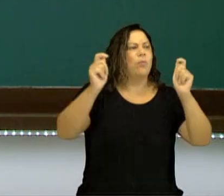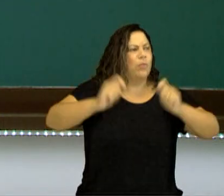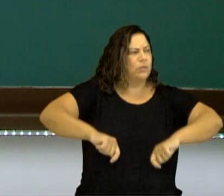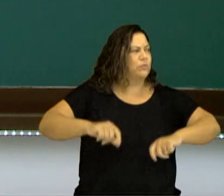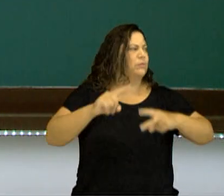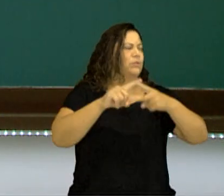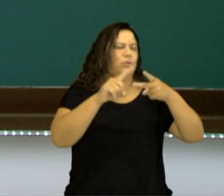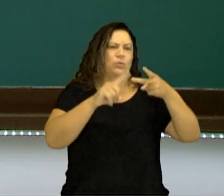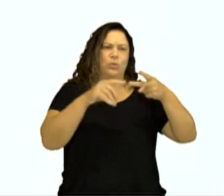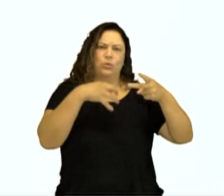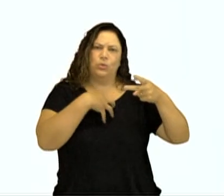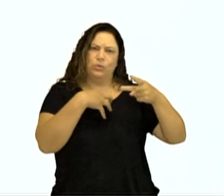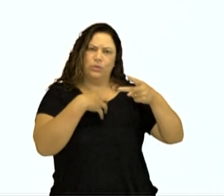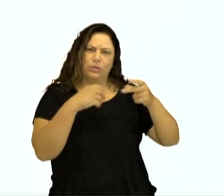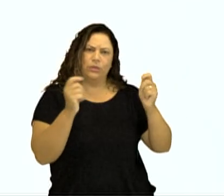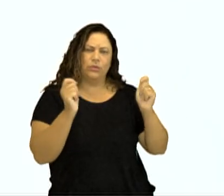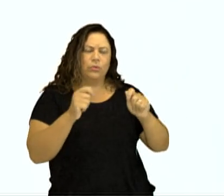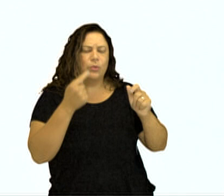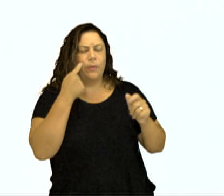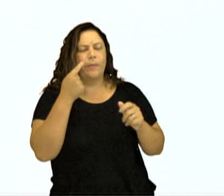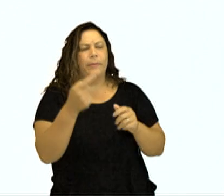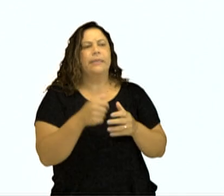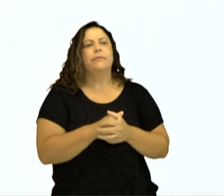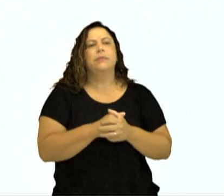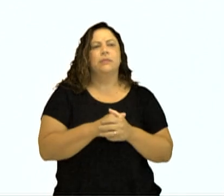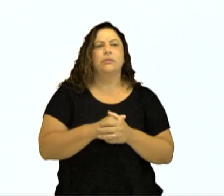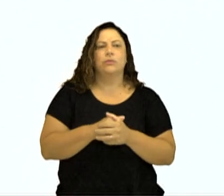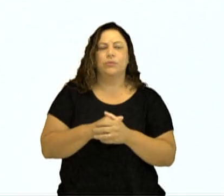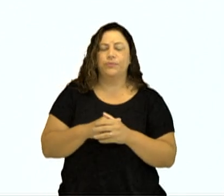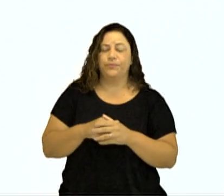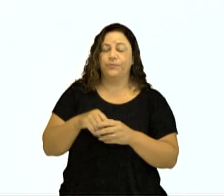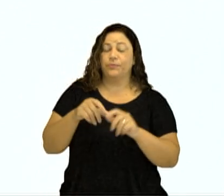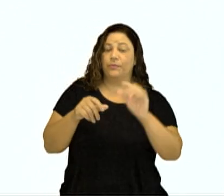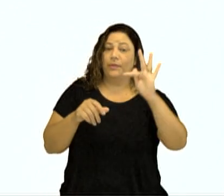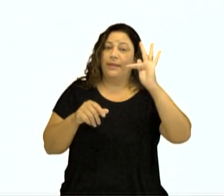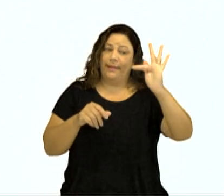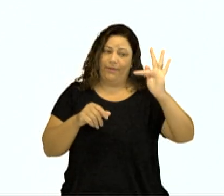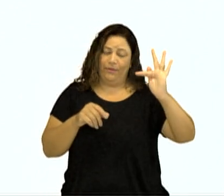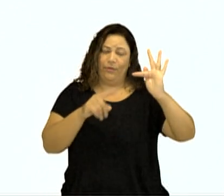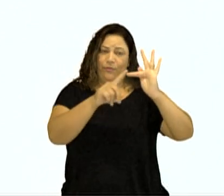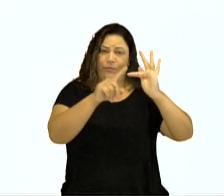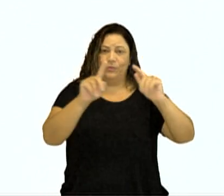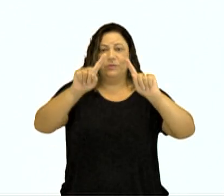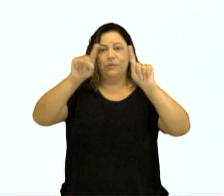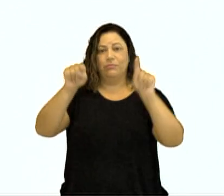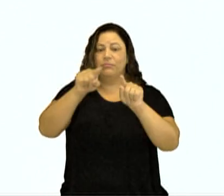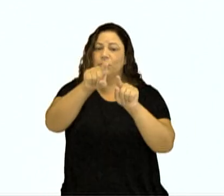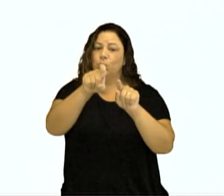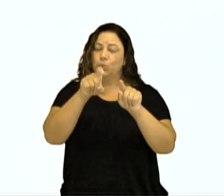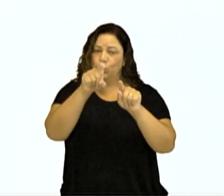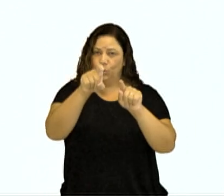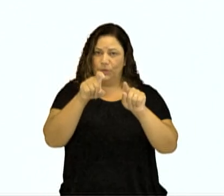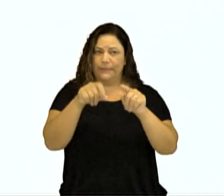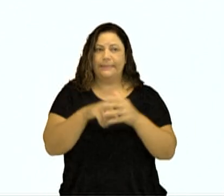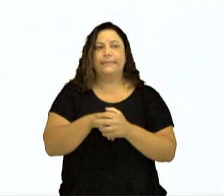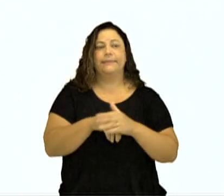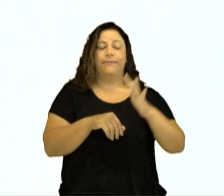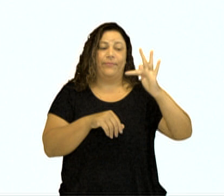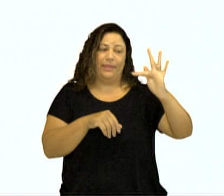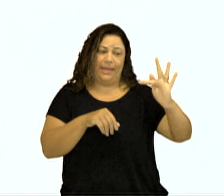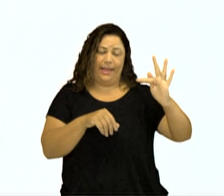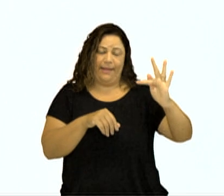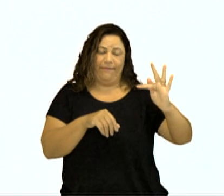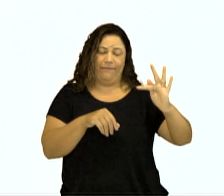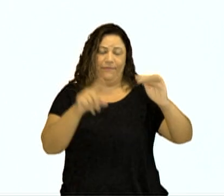formas. Primeiro, eu posso escrever uma função usando f entre parênteses x, que nós lemos f de